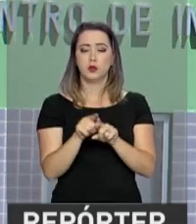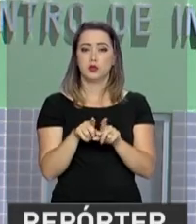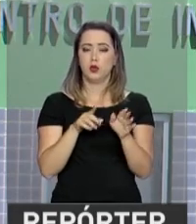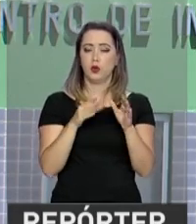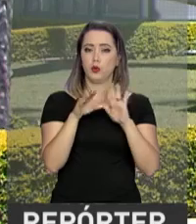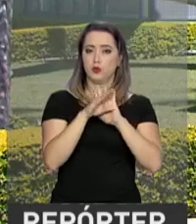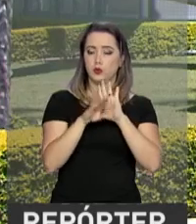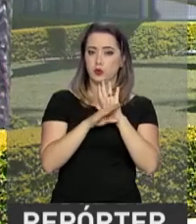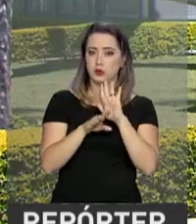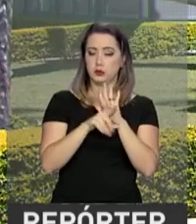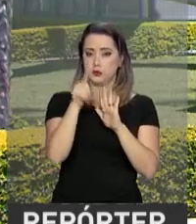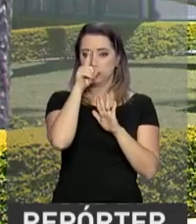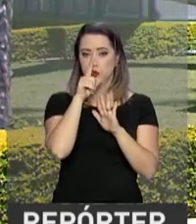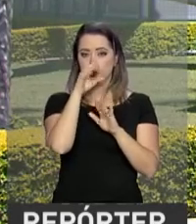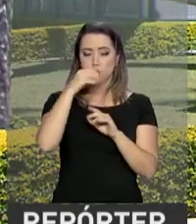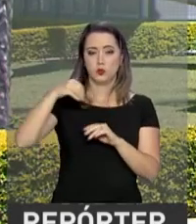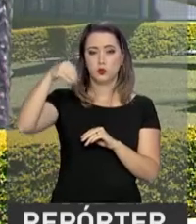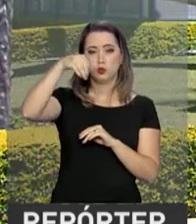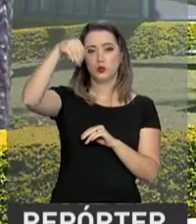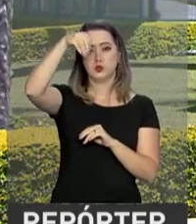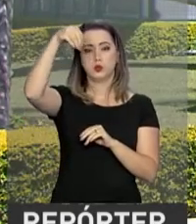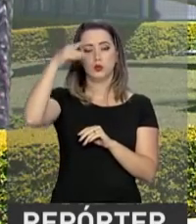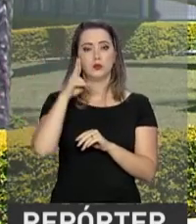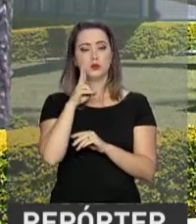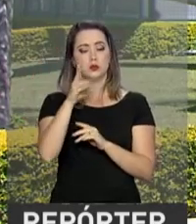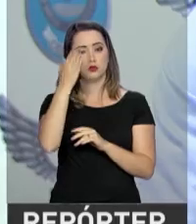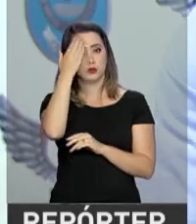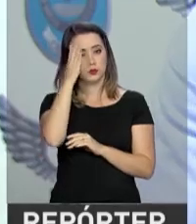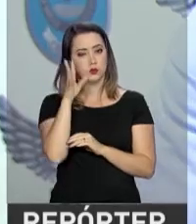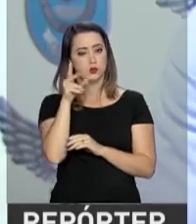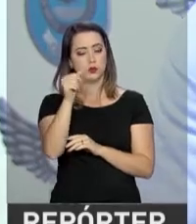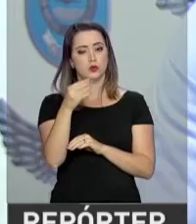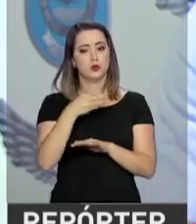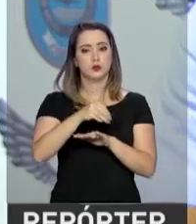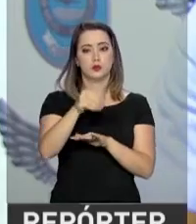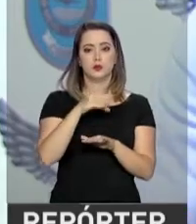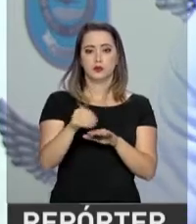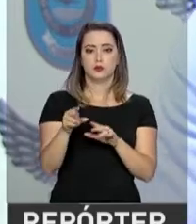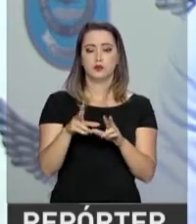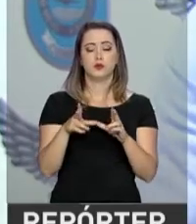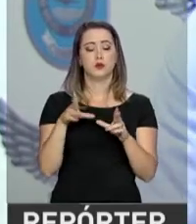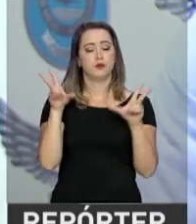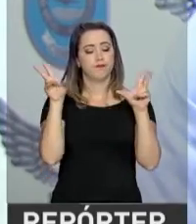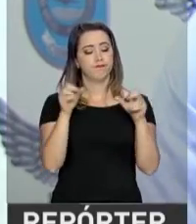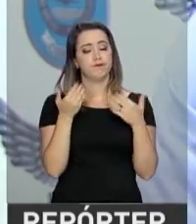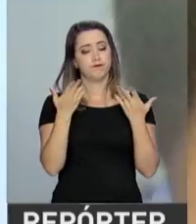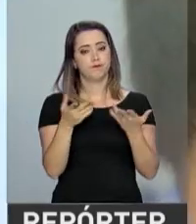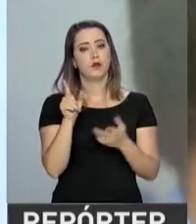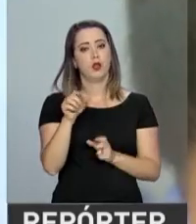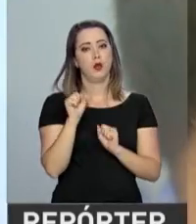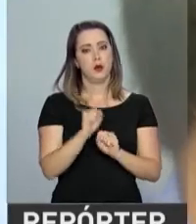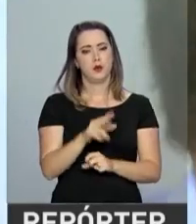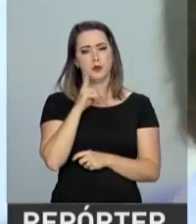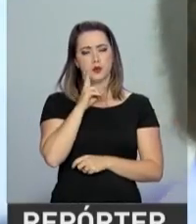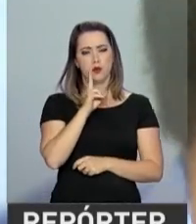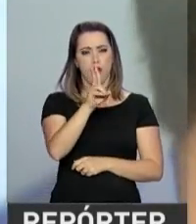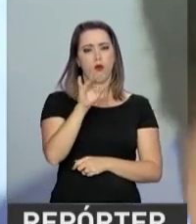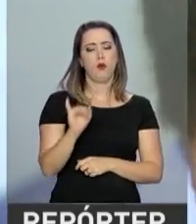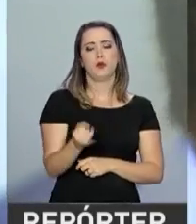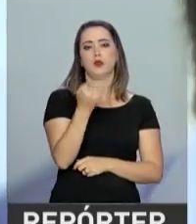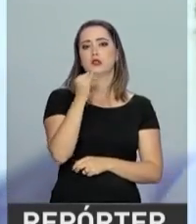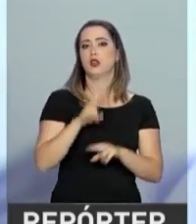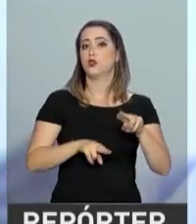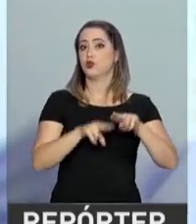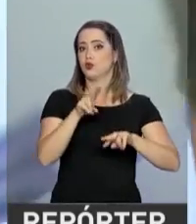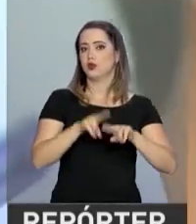risco baloeiro para reunir informações sobre o assunto o porta-voz do cenipa dá a dica é possível aproveitar as festas